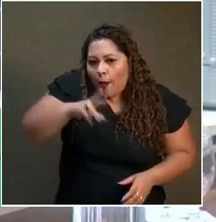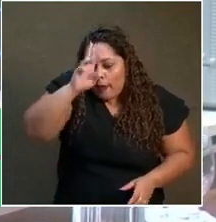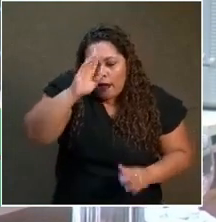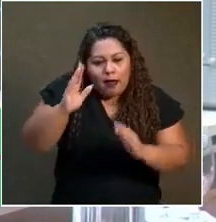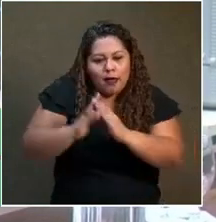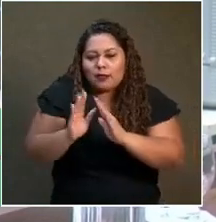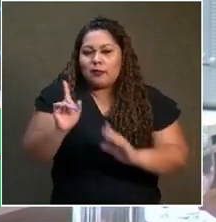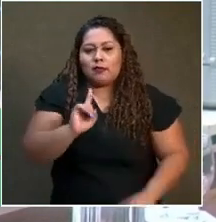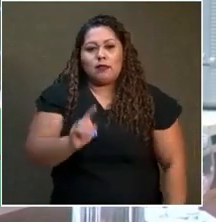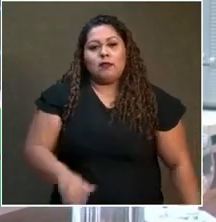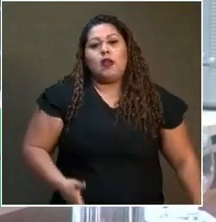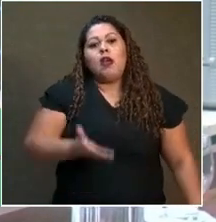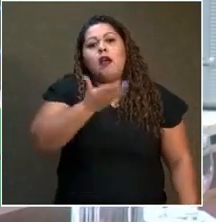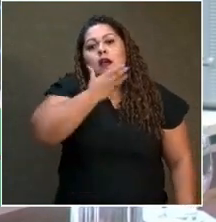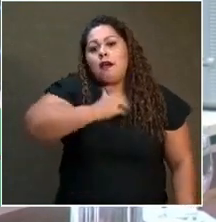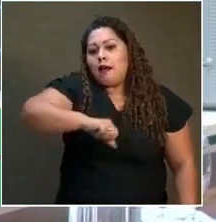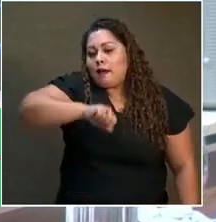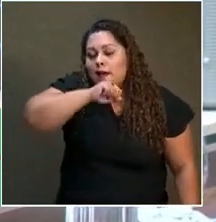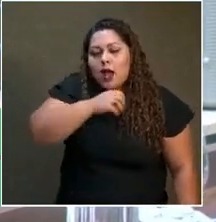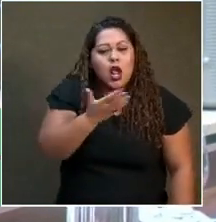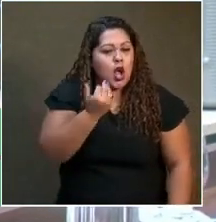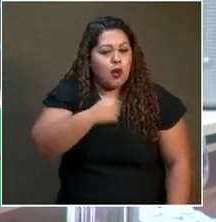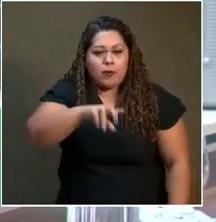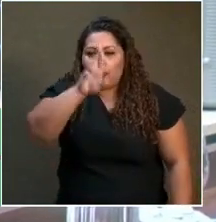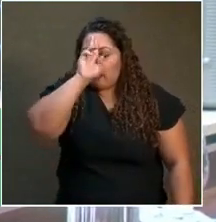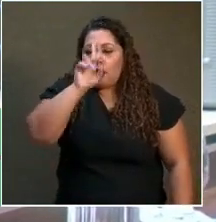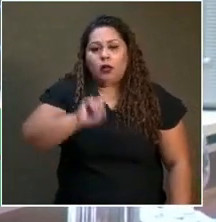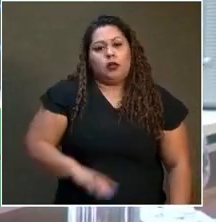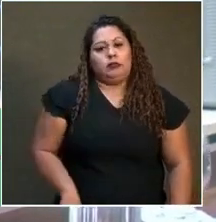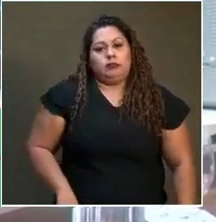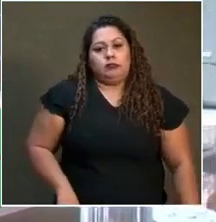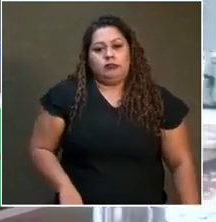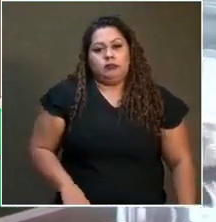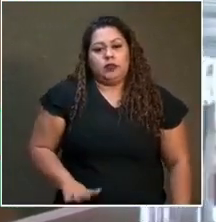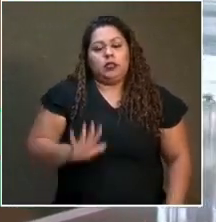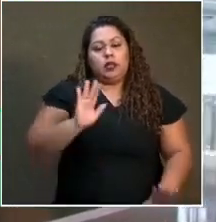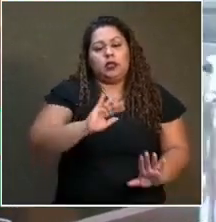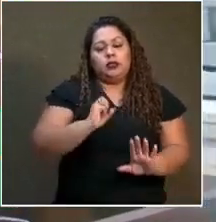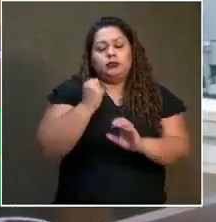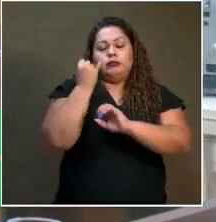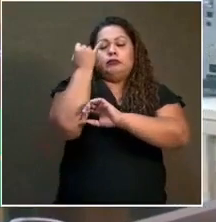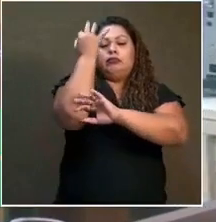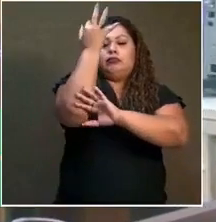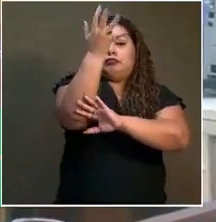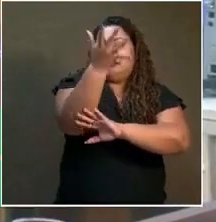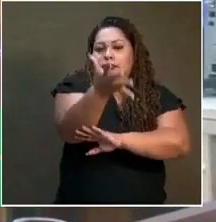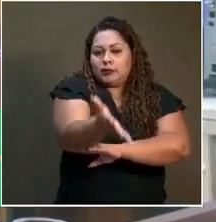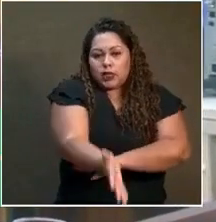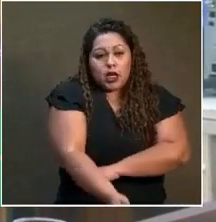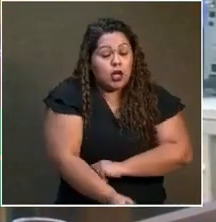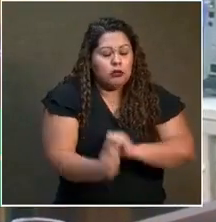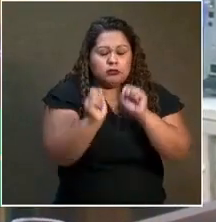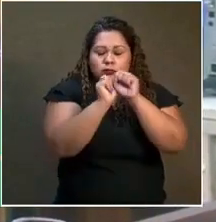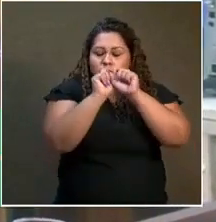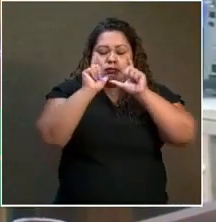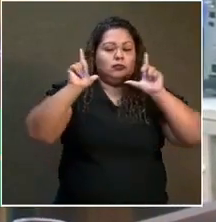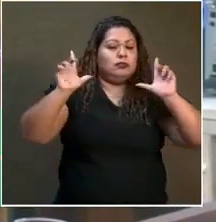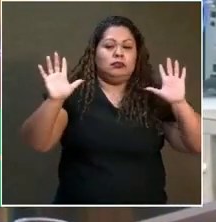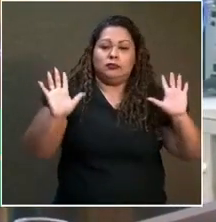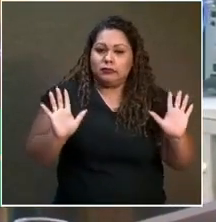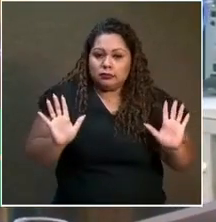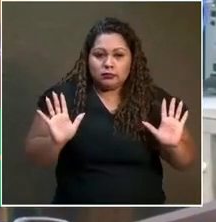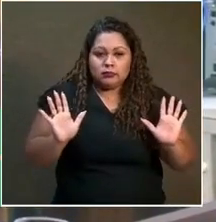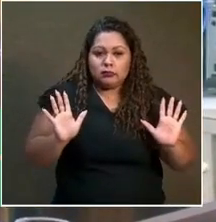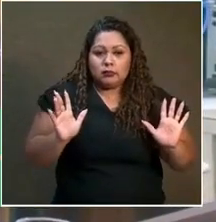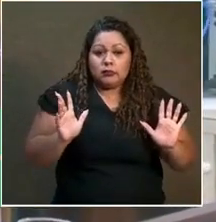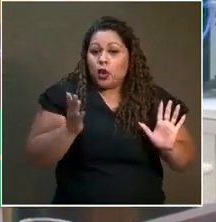pai falou, não almoçaram em casa. Ele está amanhecido. Ele está amanhecido sem